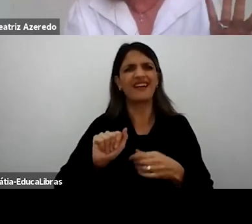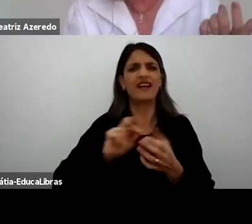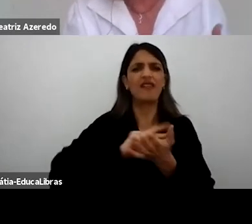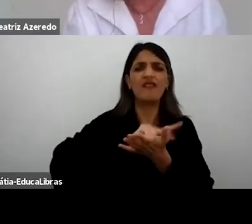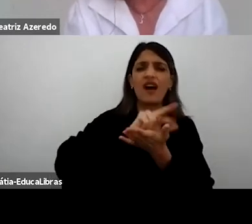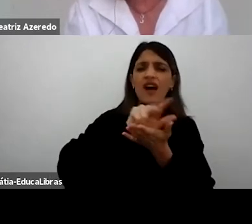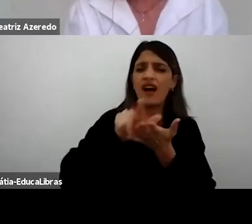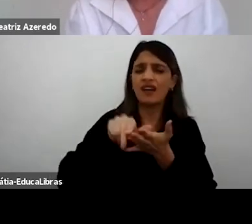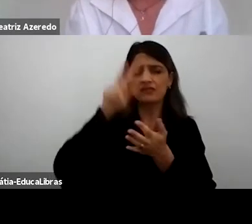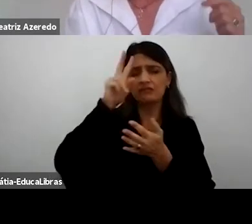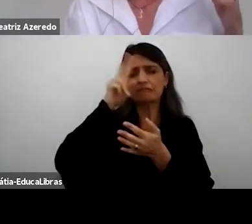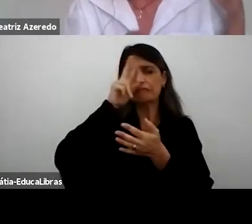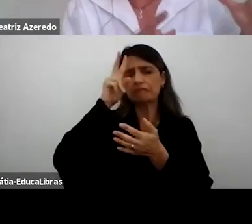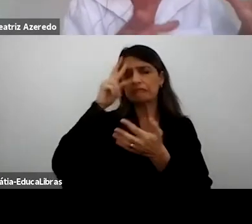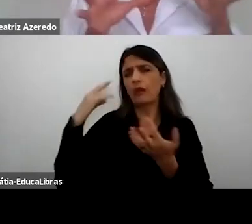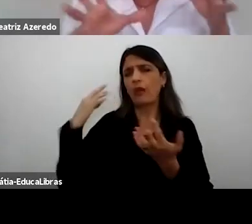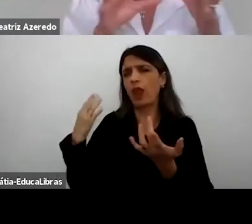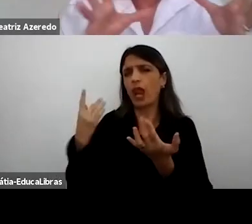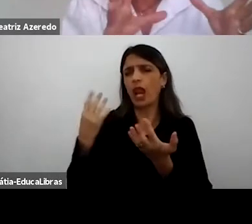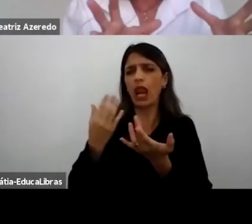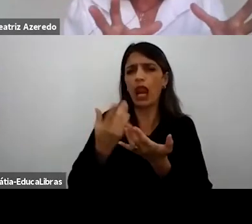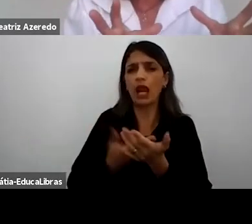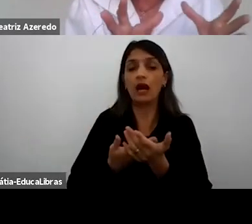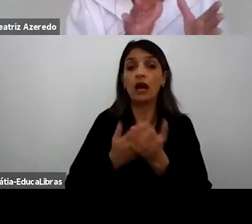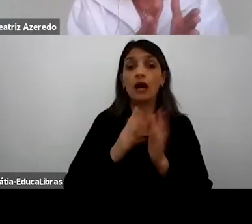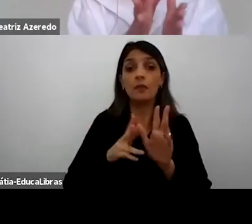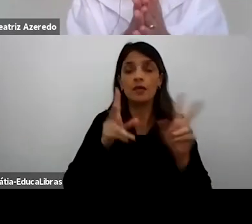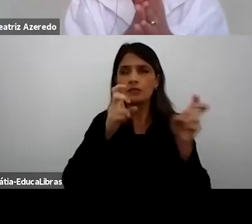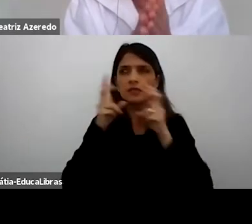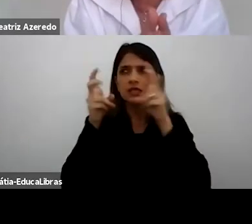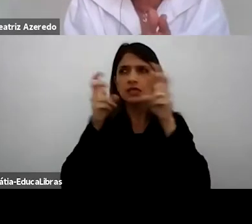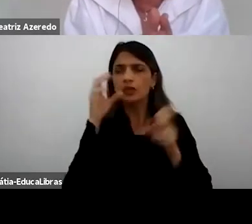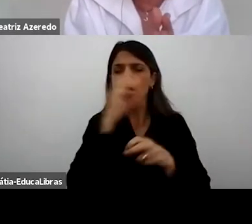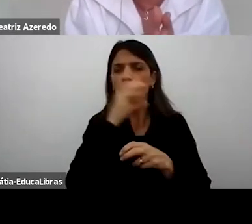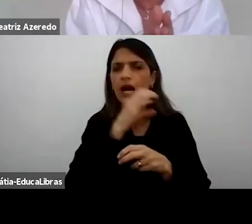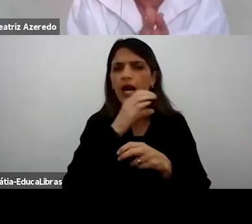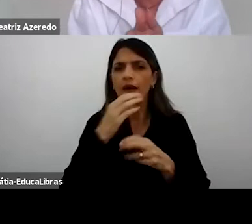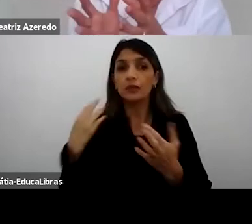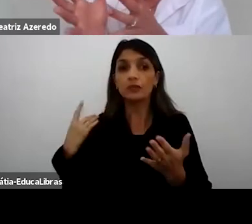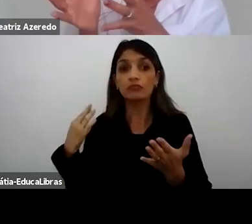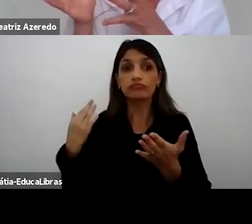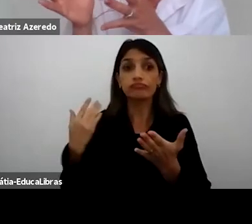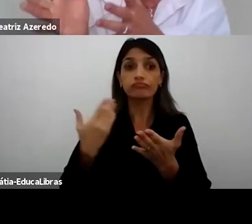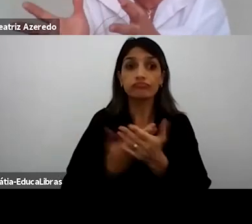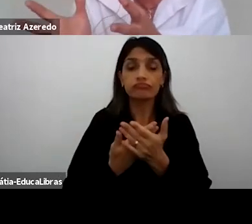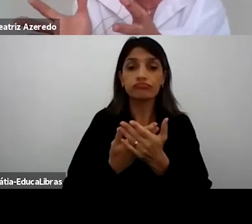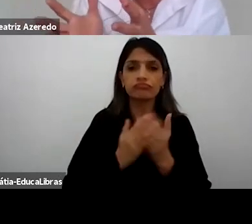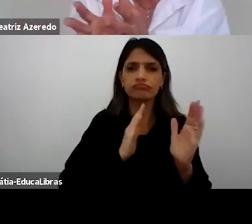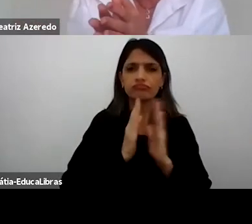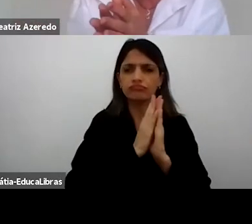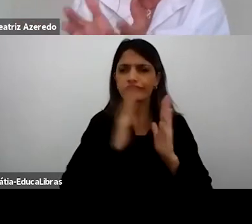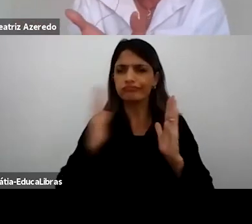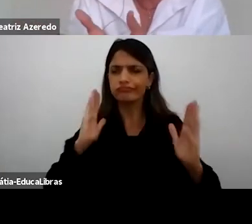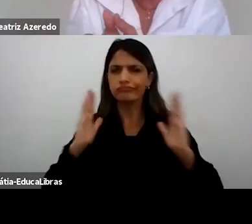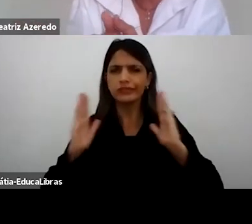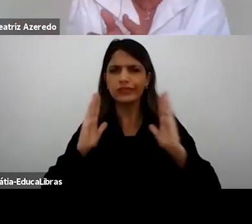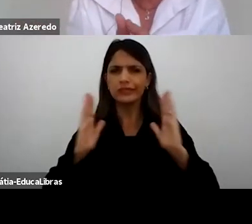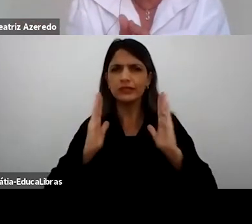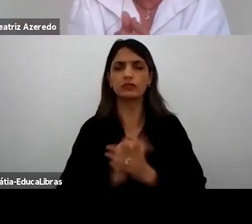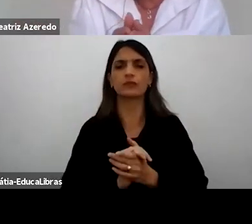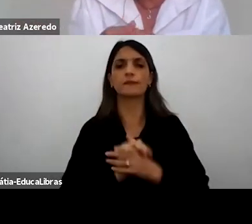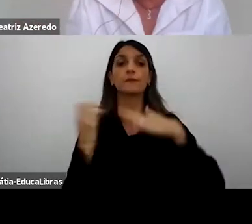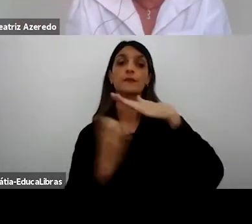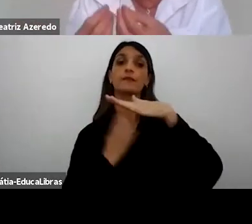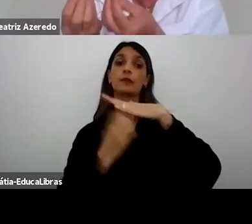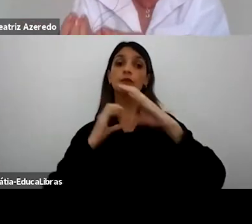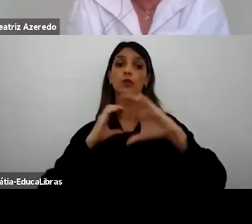muita história aí, né? Mas, assim, olhando rapidamente, então, quais são os pontos de contato? Quando você tem uma empresa de